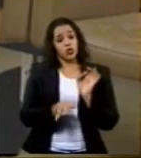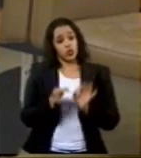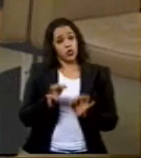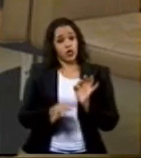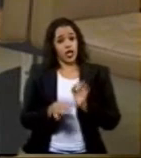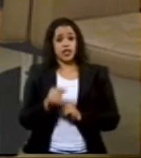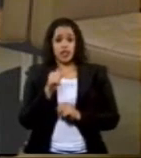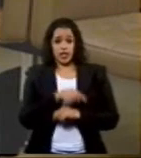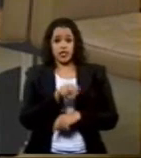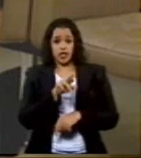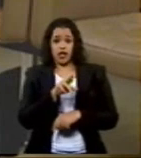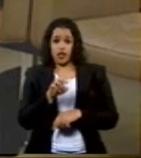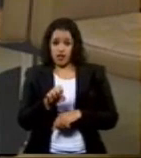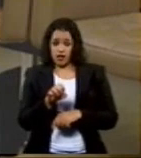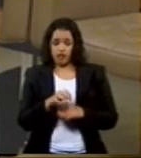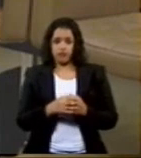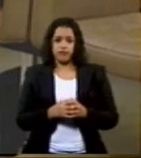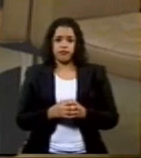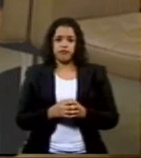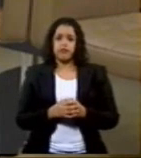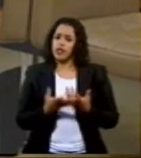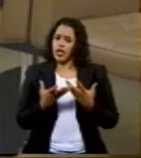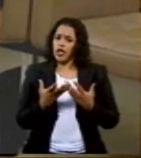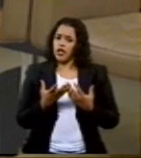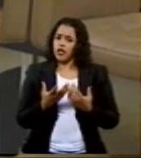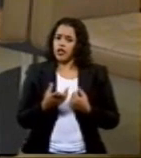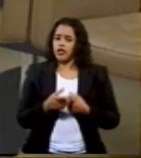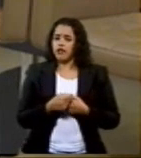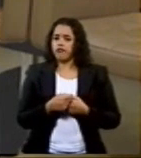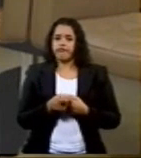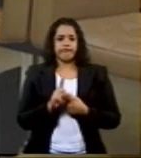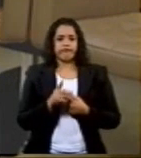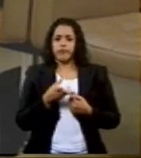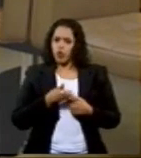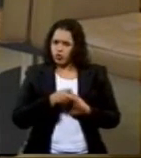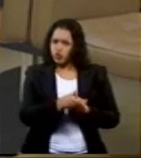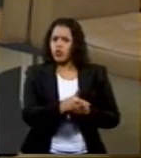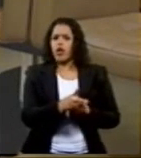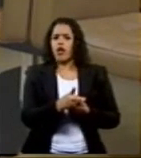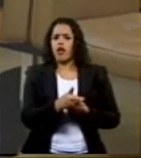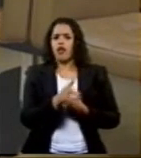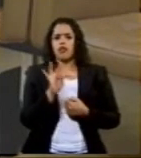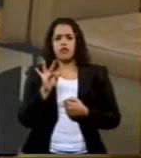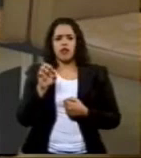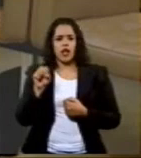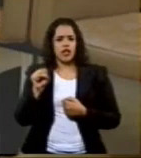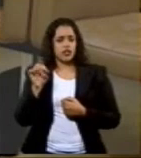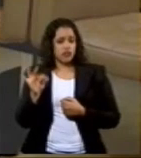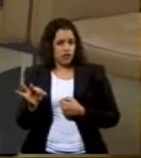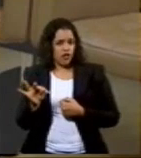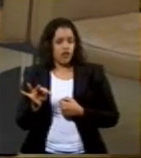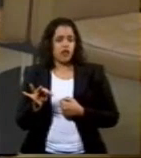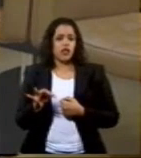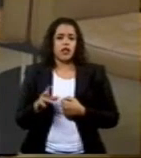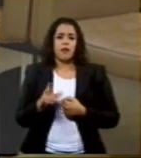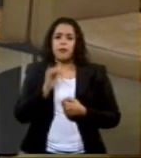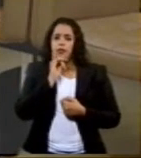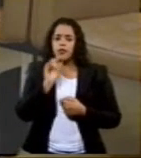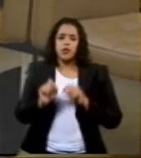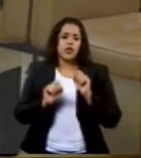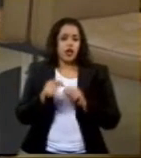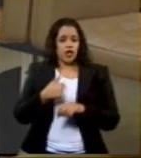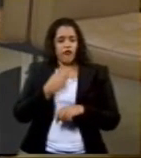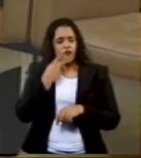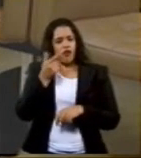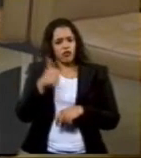julgassem esse recurso improvido, né, mantendo a decisão do TST, que em que pese, eu